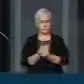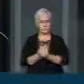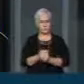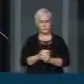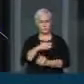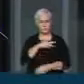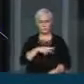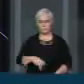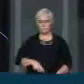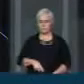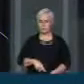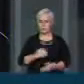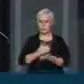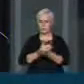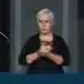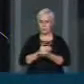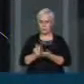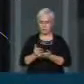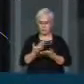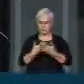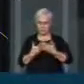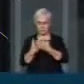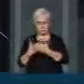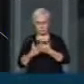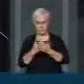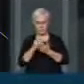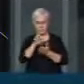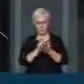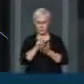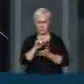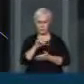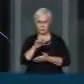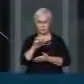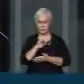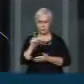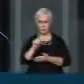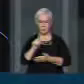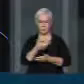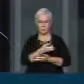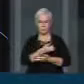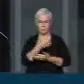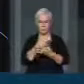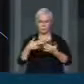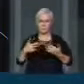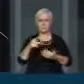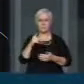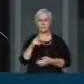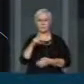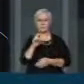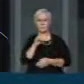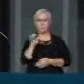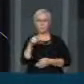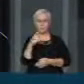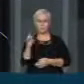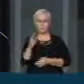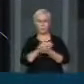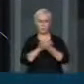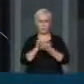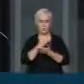Público. A partir da análise dos editais dos referidos pregões presenciais que deram origem